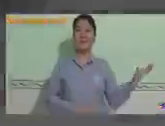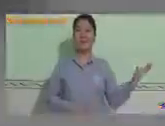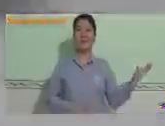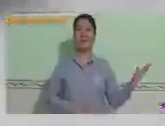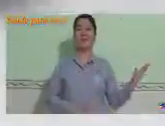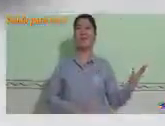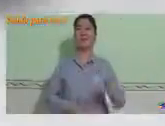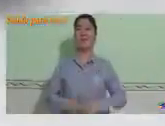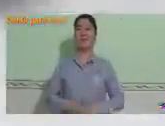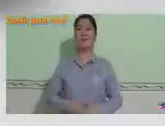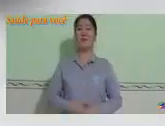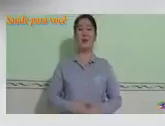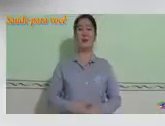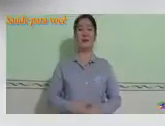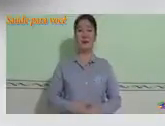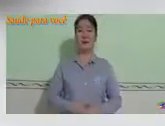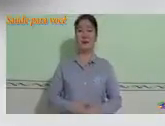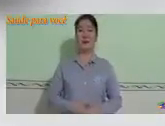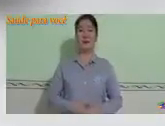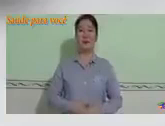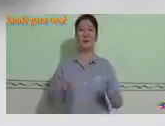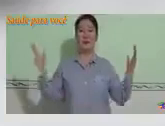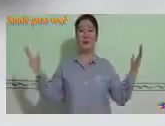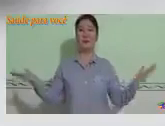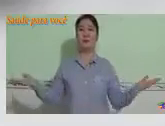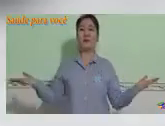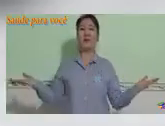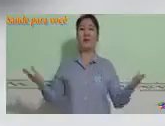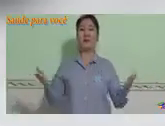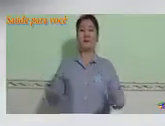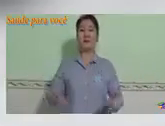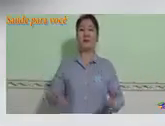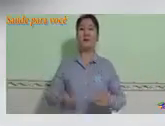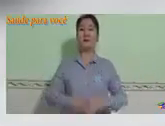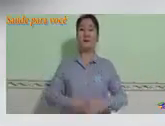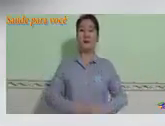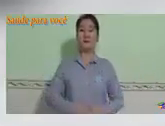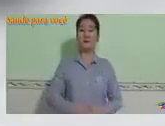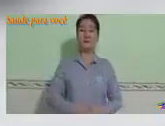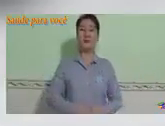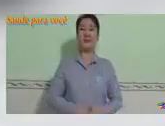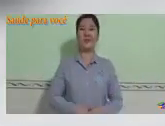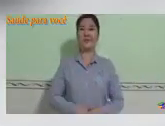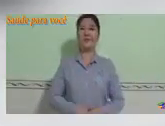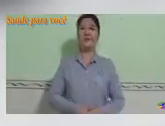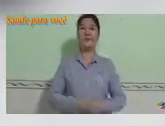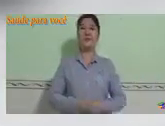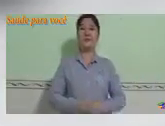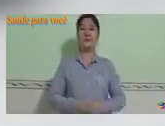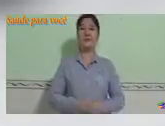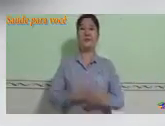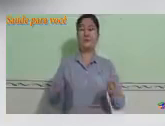o peitoral vírgula mas também bastante complexo e com maior efeito para aumentar a região média e o volume geral do